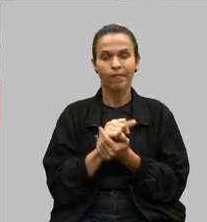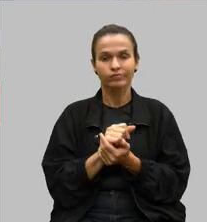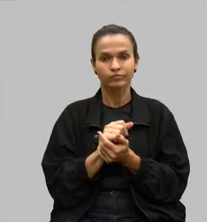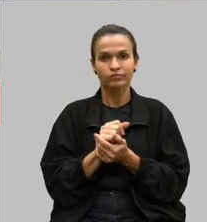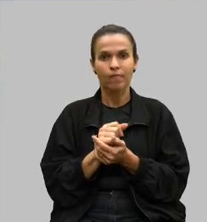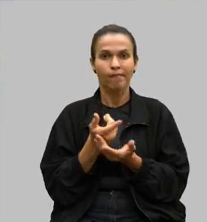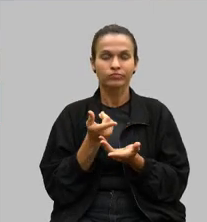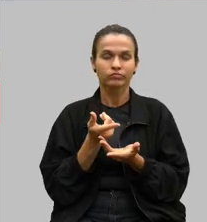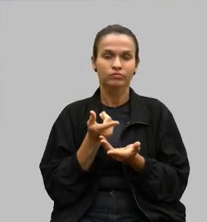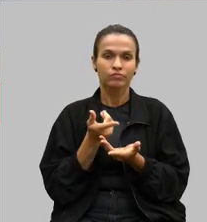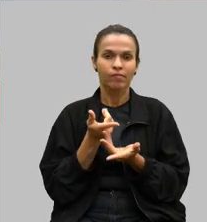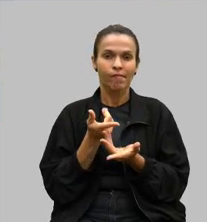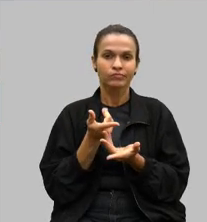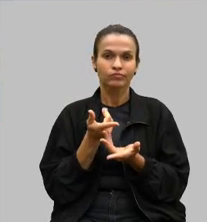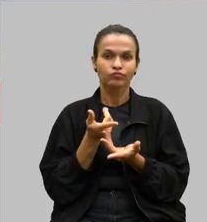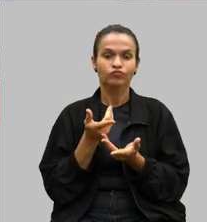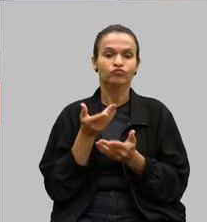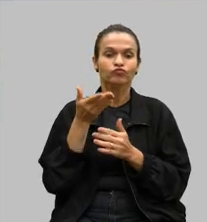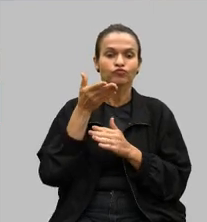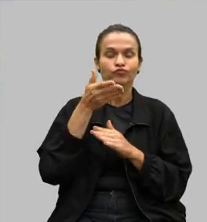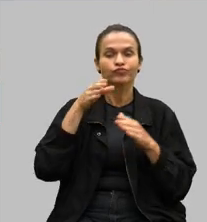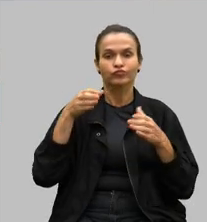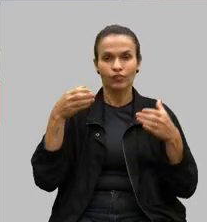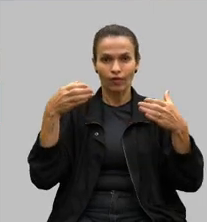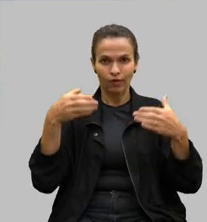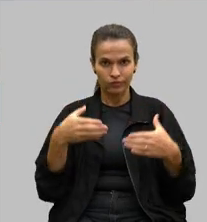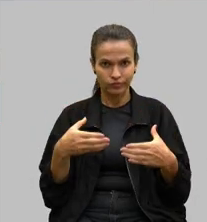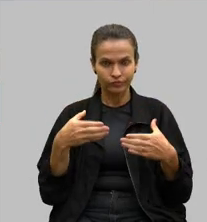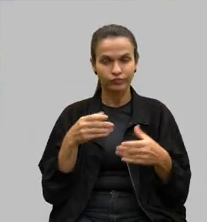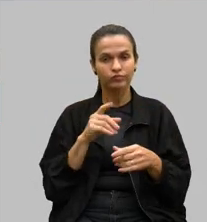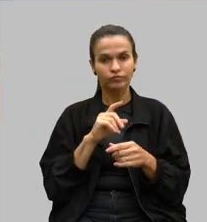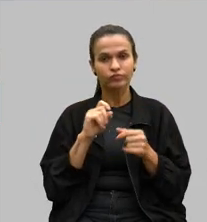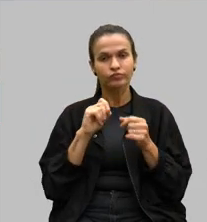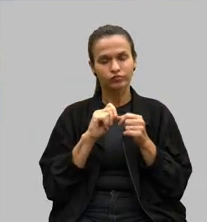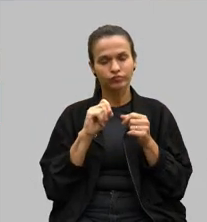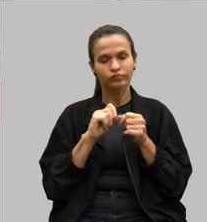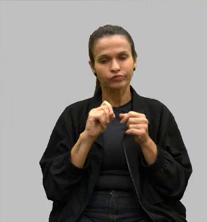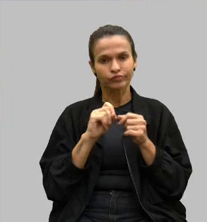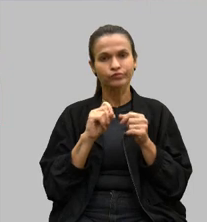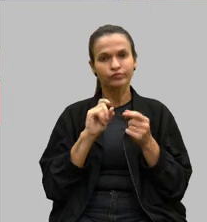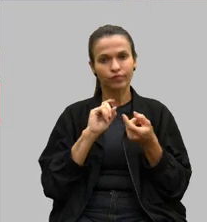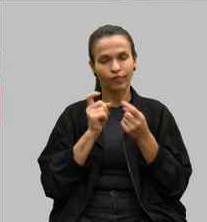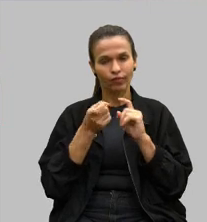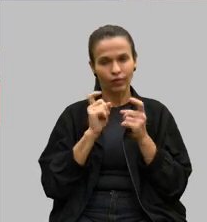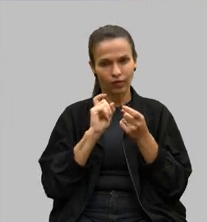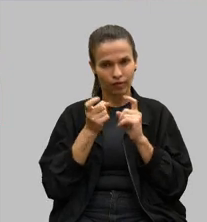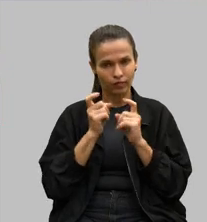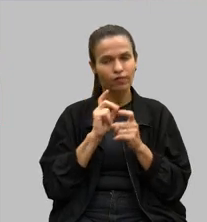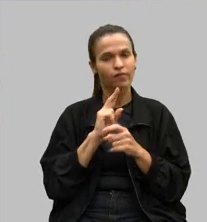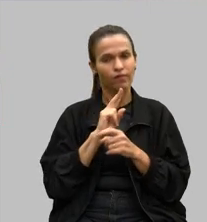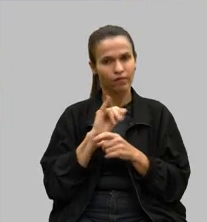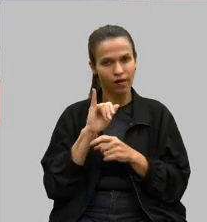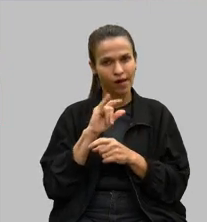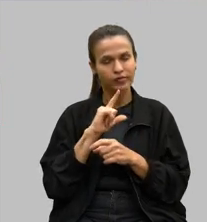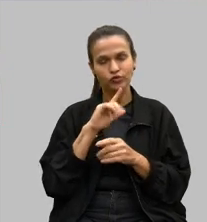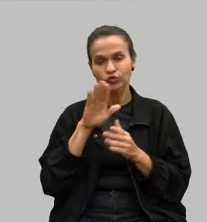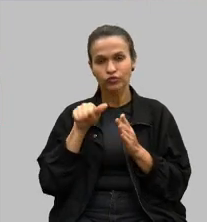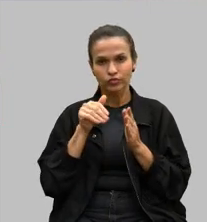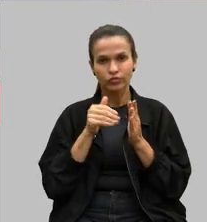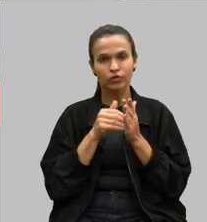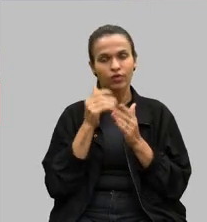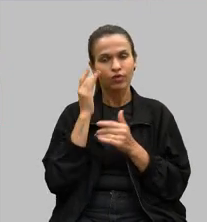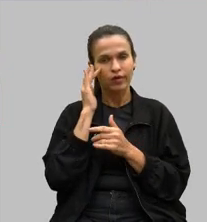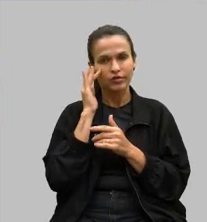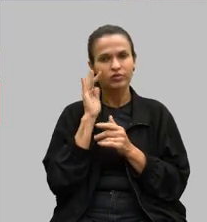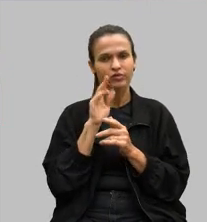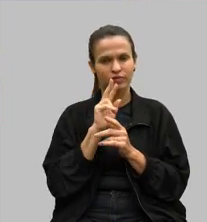propriamente nas comunidades e vamos fazer as audiências aí eh eh todas eh eu acho que nós vamos